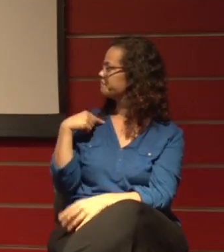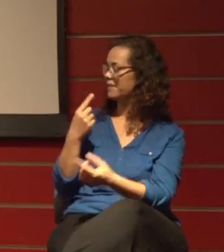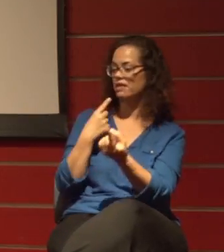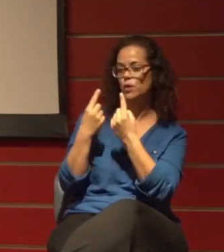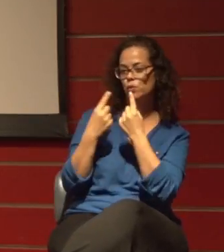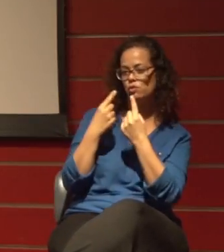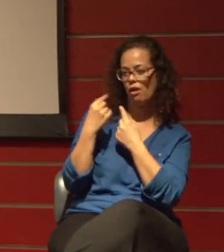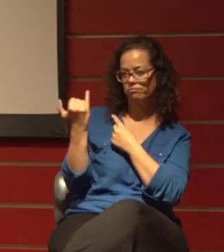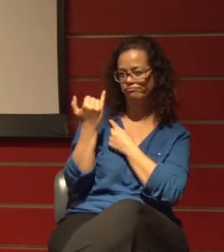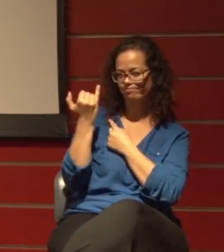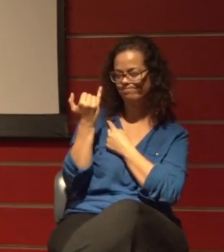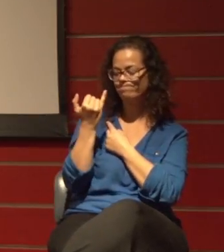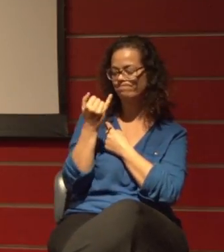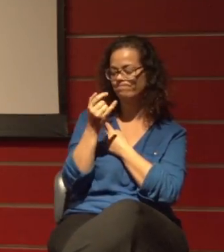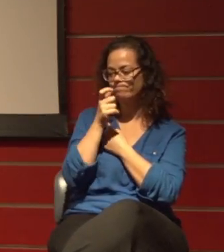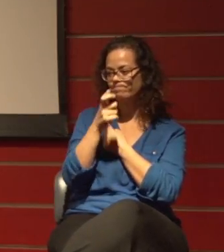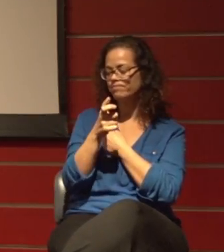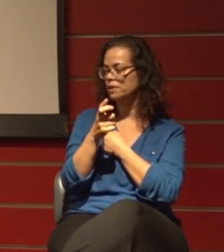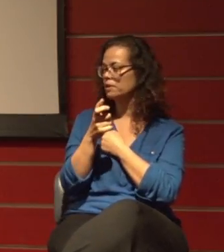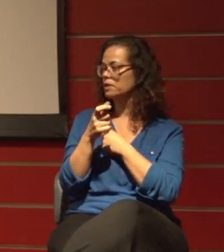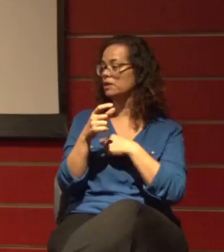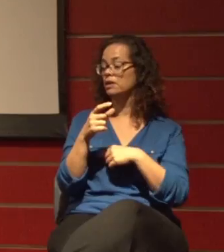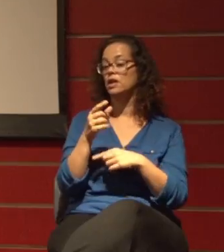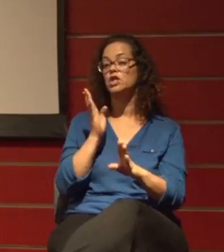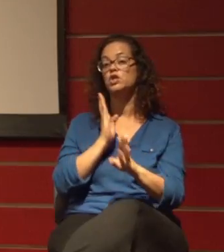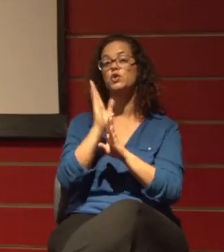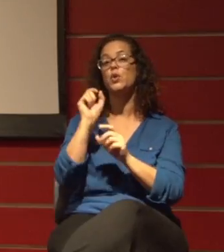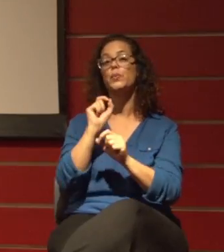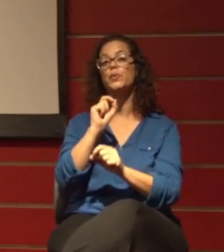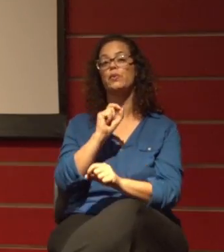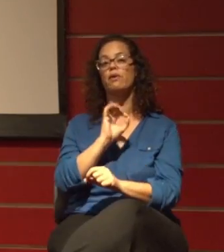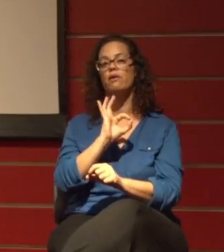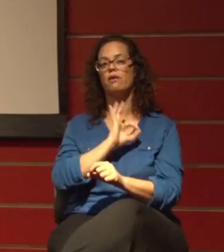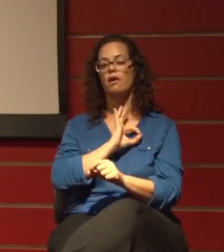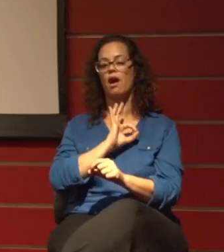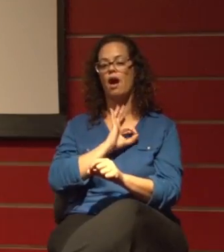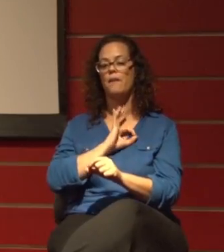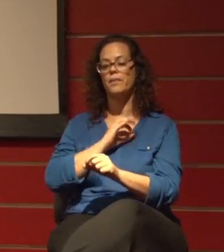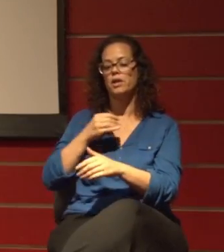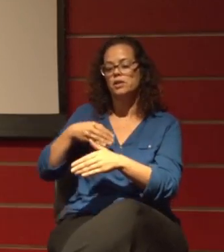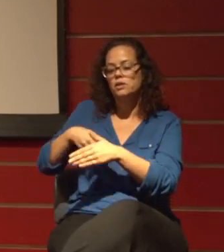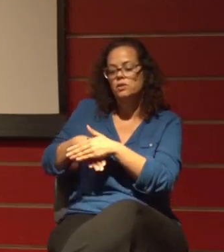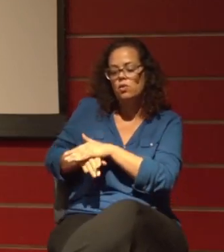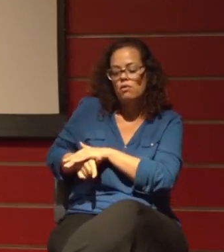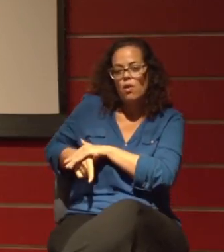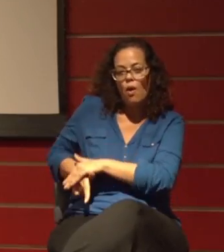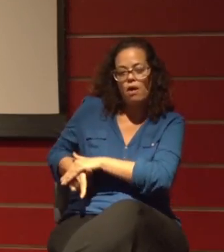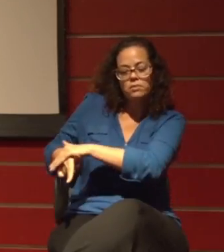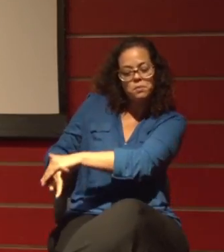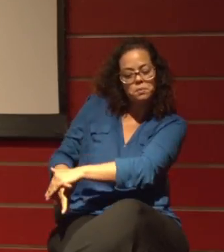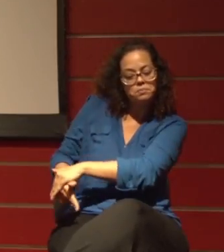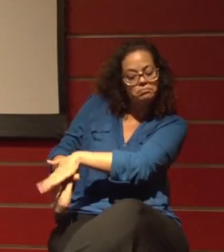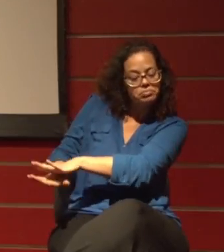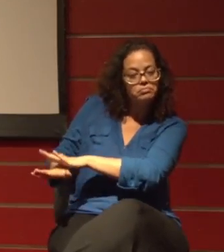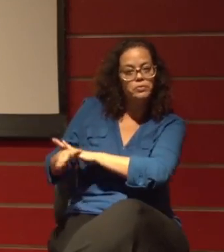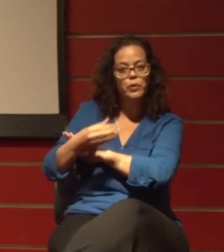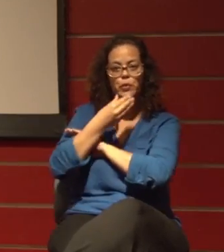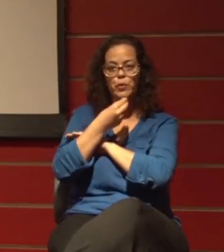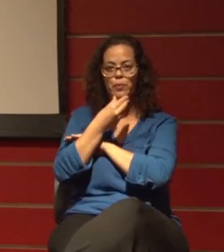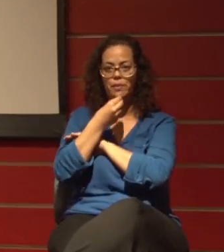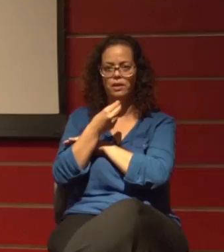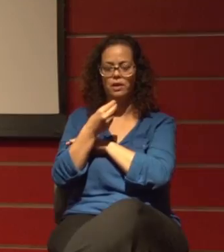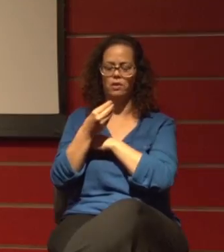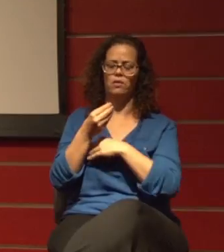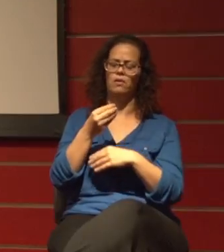interessante quando descobre que a polícia plantou a arma no no garoto né E aí ela vai